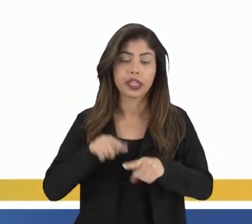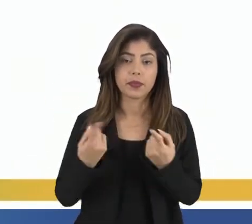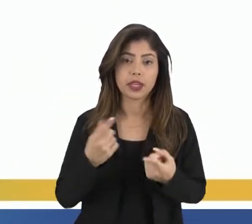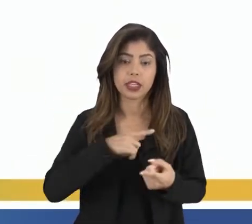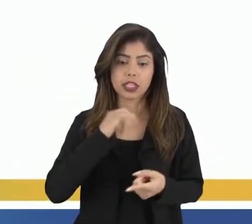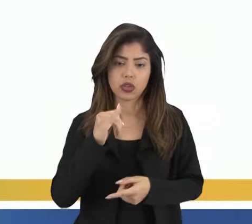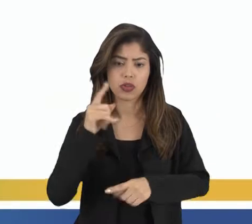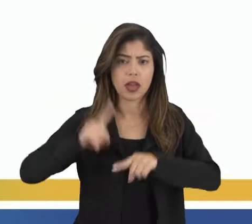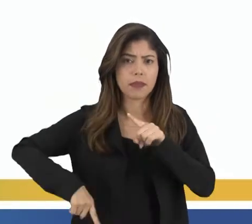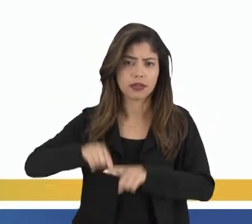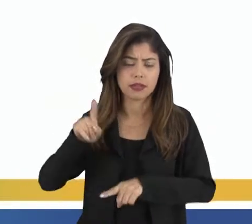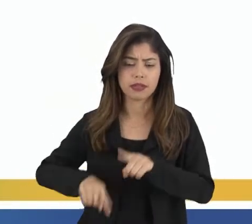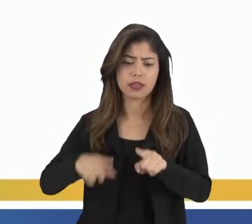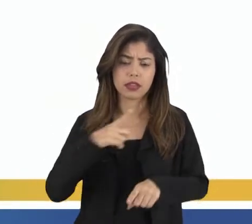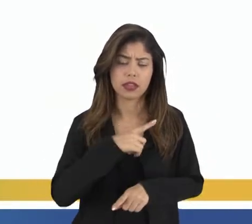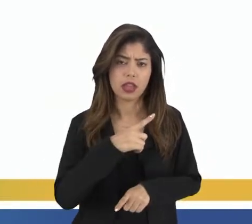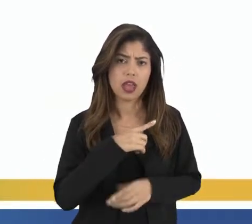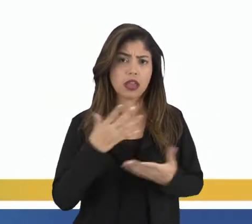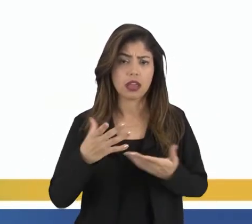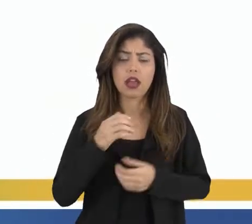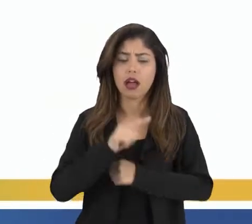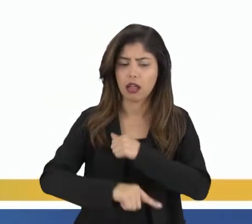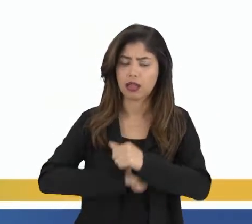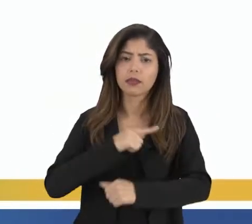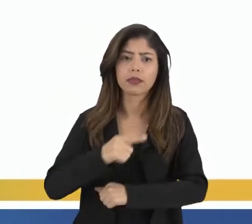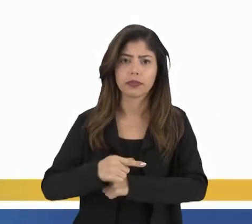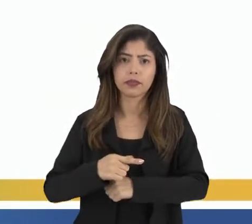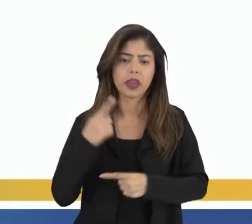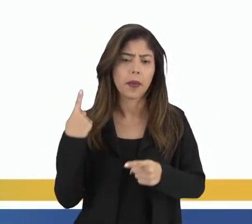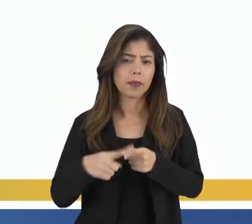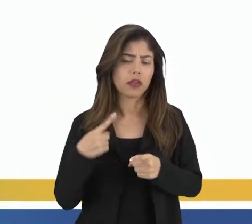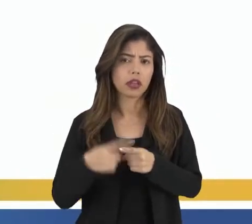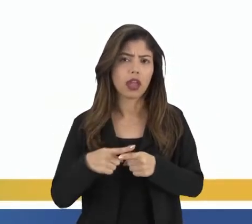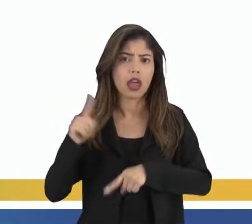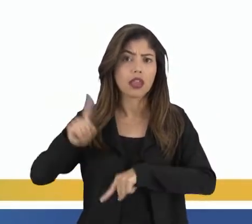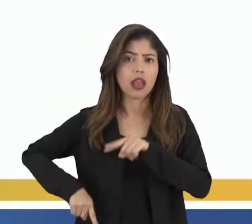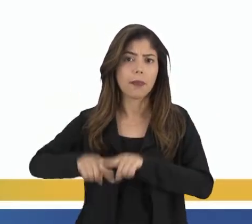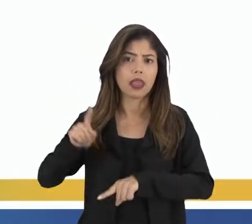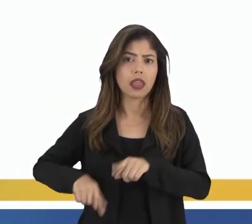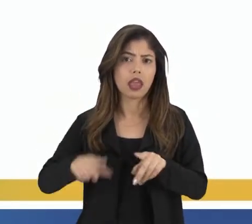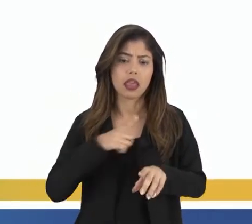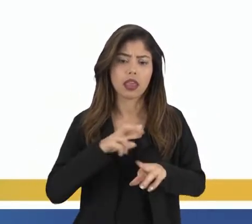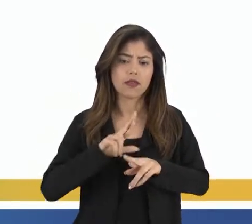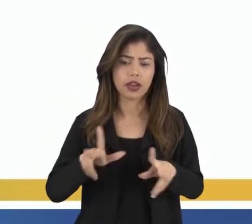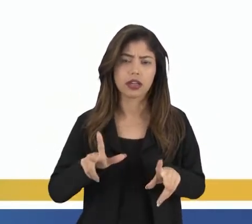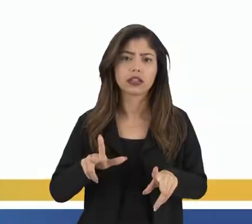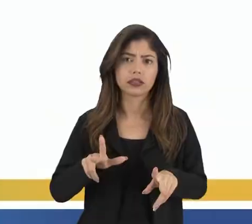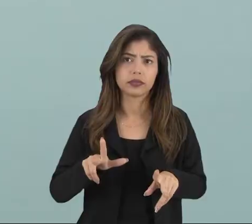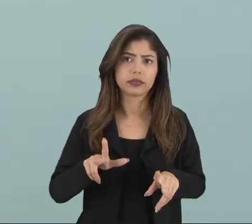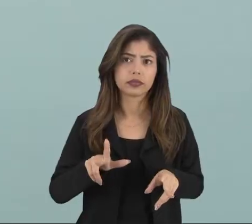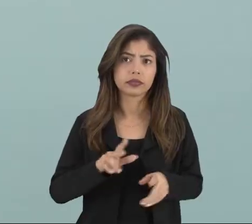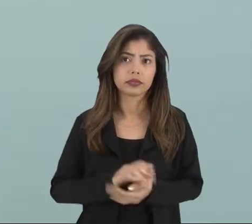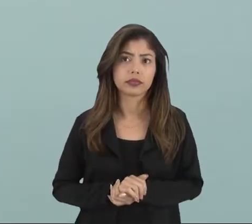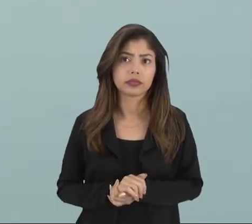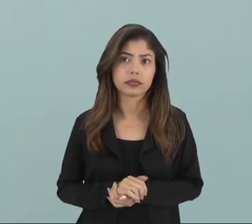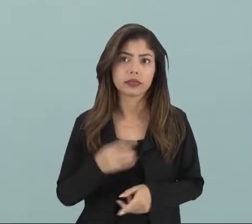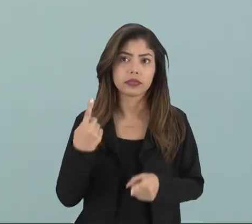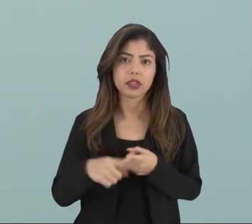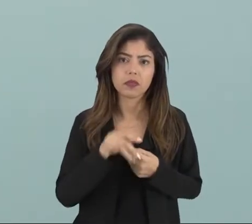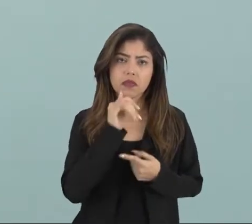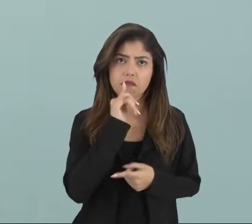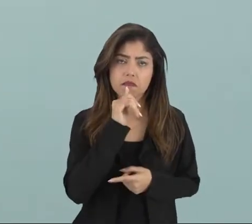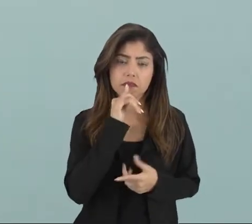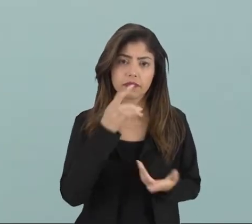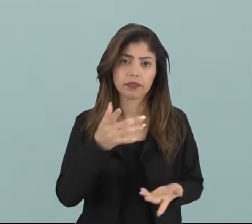se toda a matéria é uma constituição de átomos, por que essas matérias elas são diferentes? Né? Por que, por